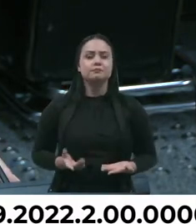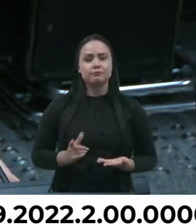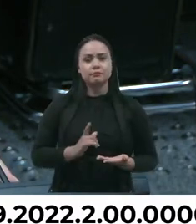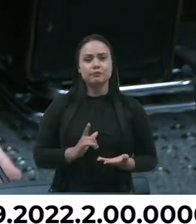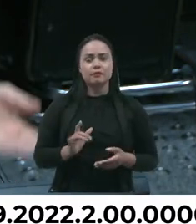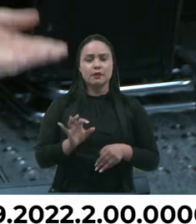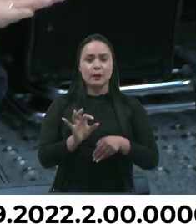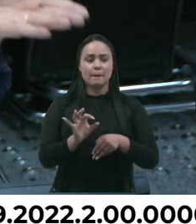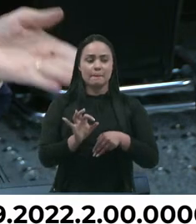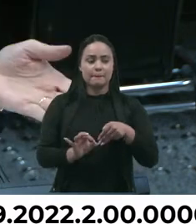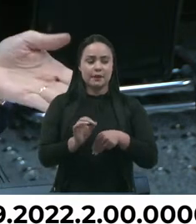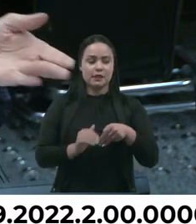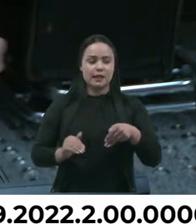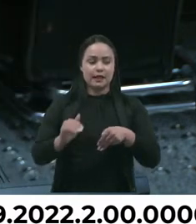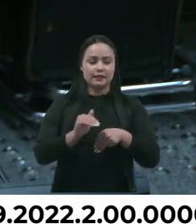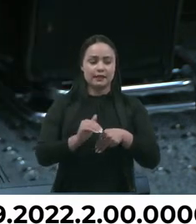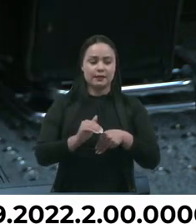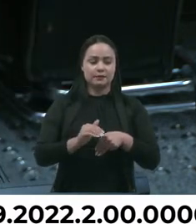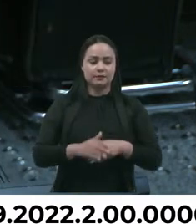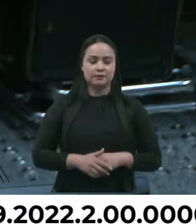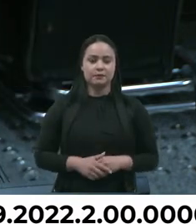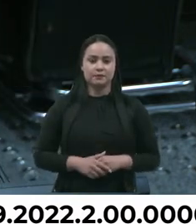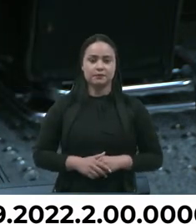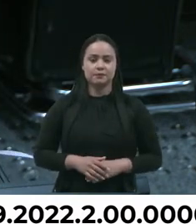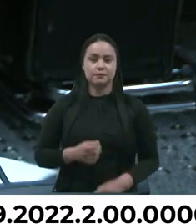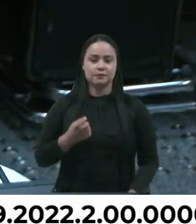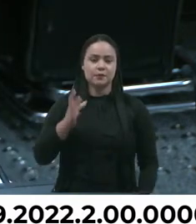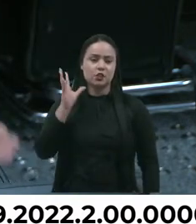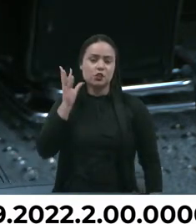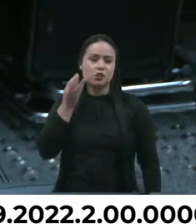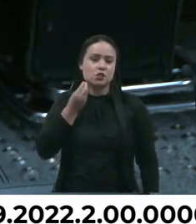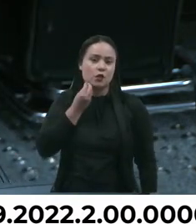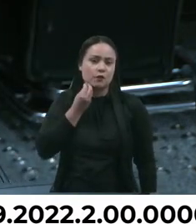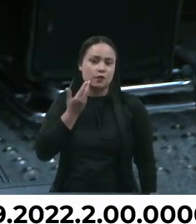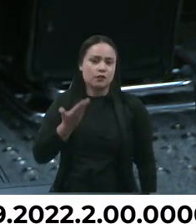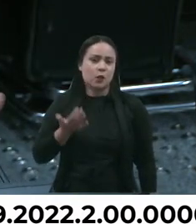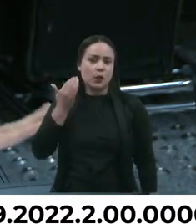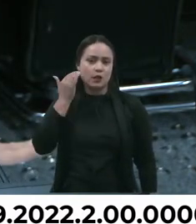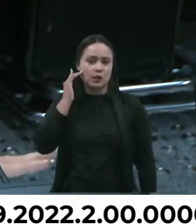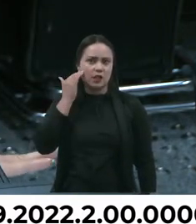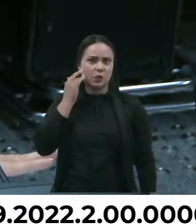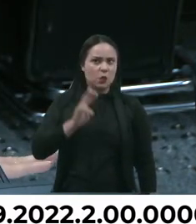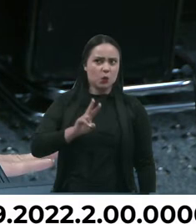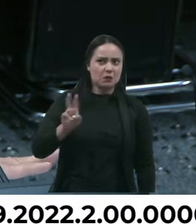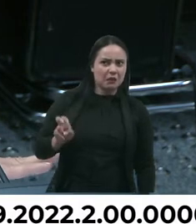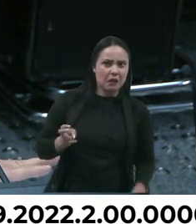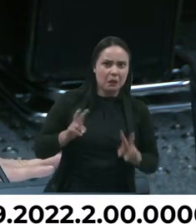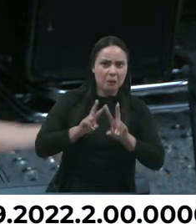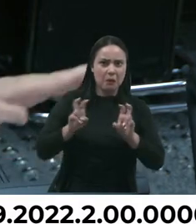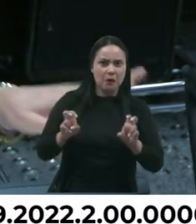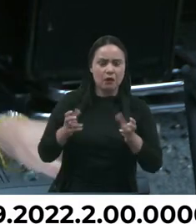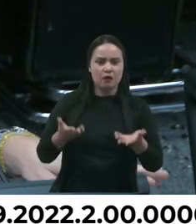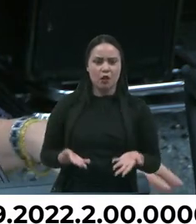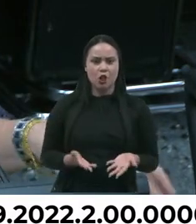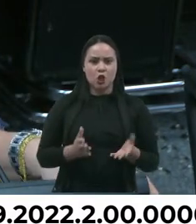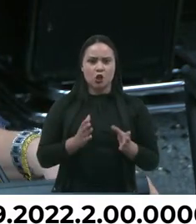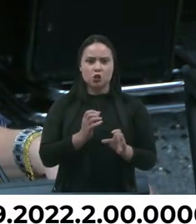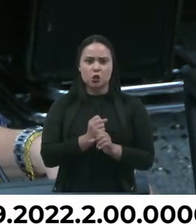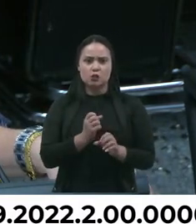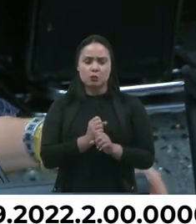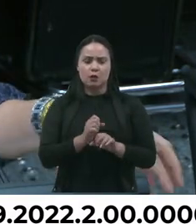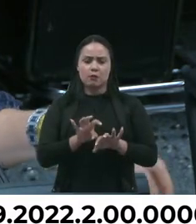ministro Toffoli, que monocraticamente proferiu essa decisão. Então, eu entendo que a questão estaria totalmente sepultada em virtude